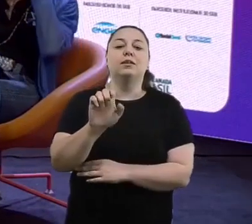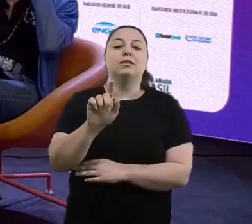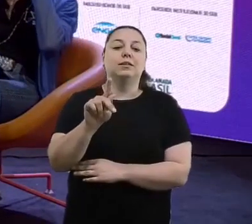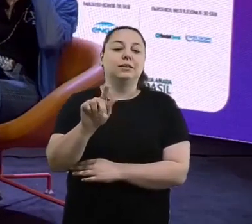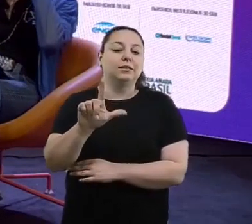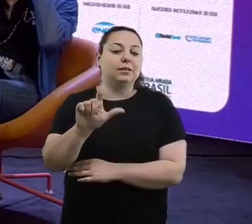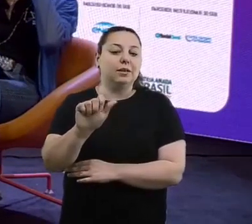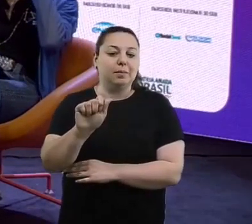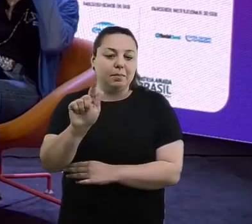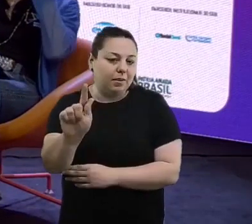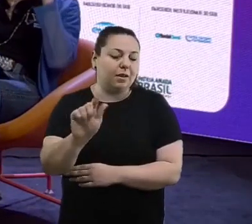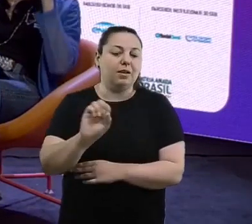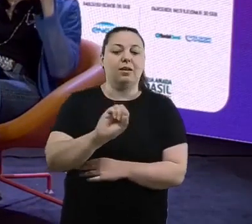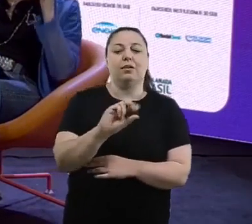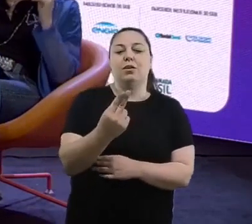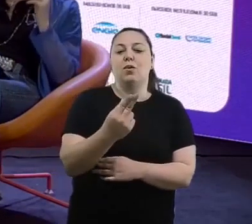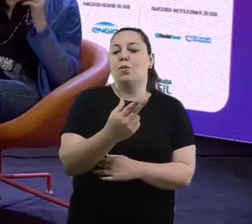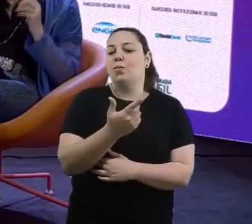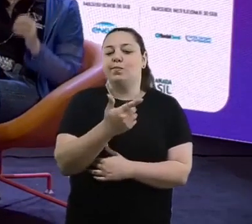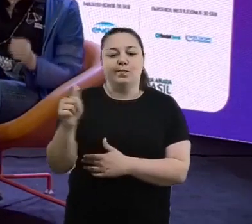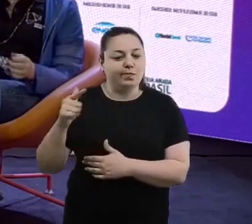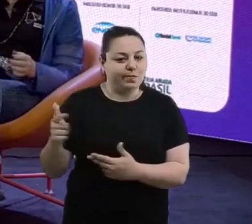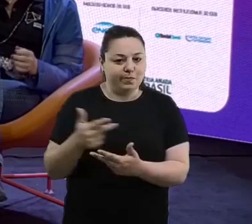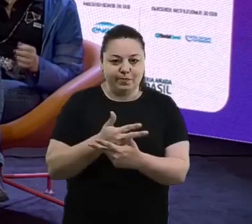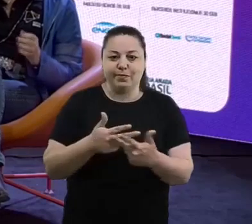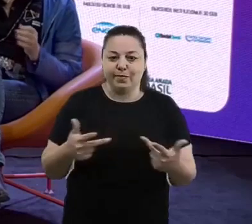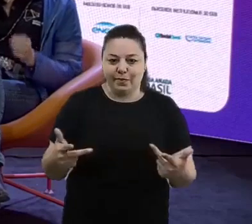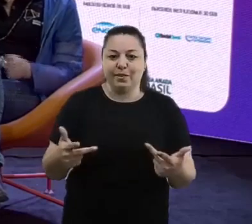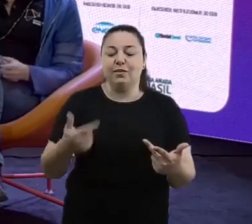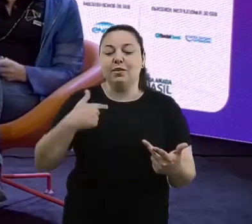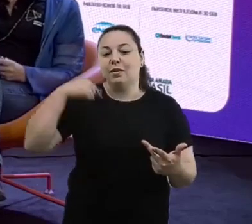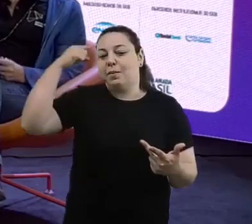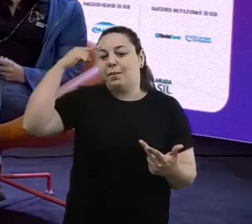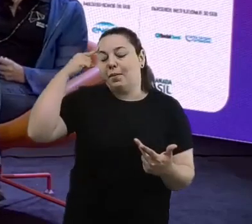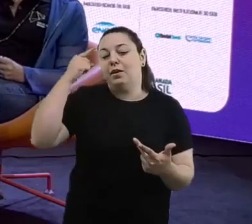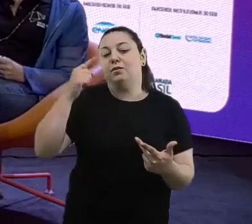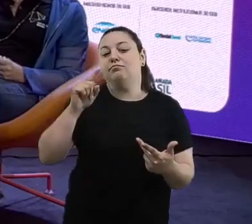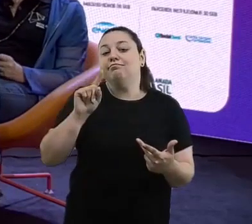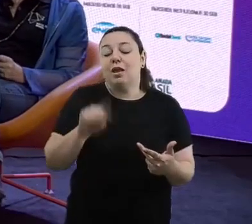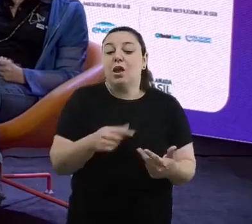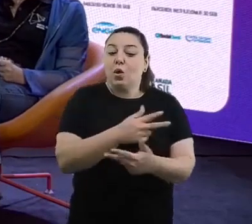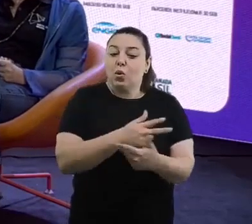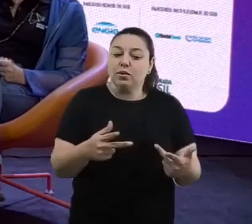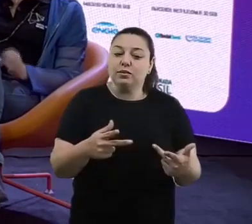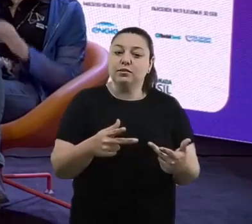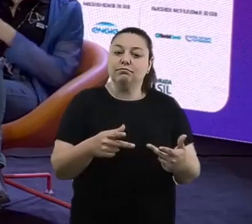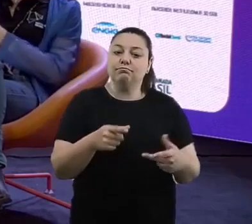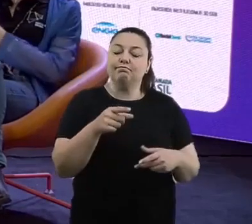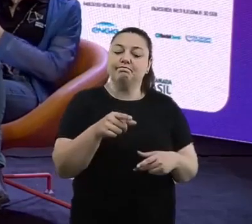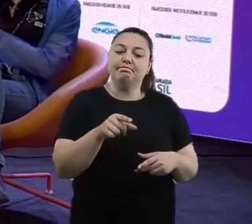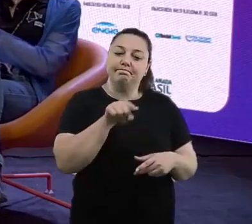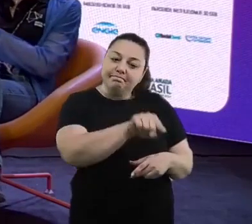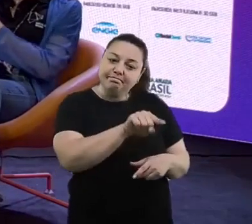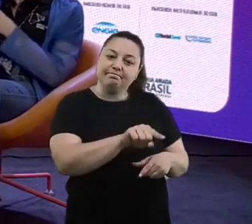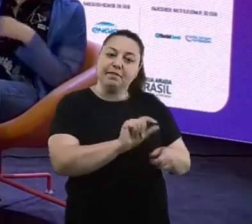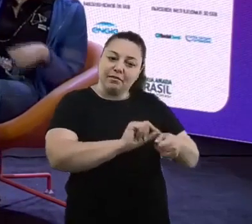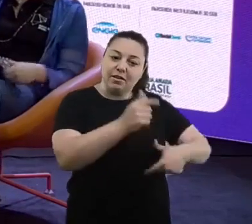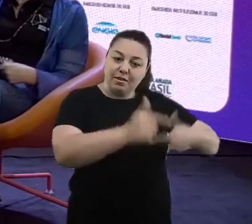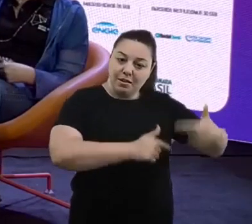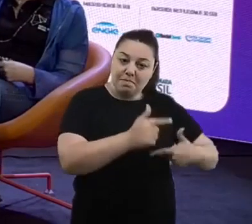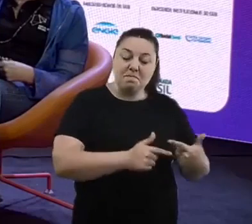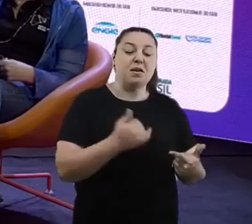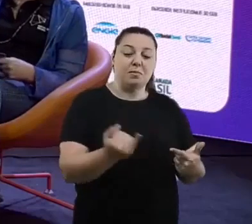TPA, né, então assim, são iniciativas como essas de vocês, que hoje, né,